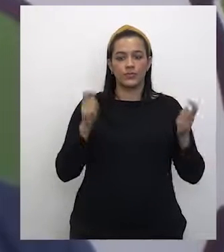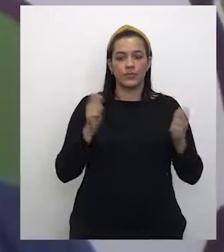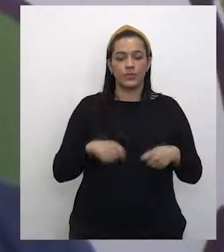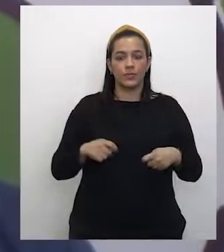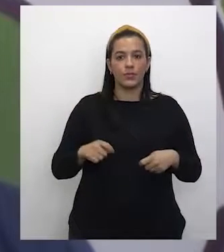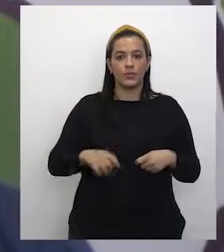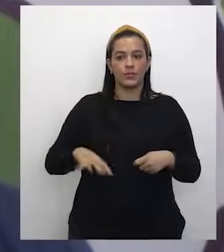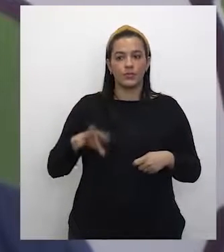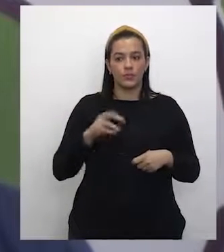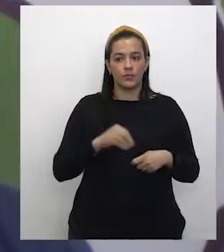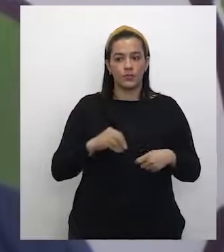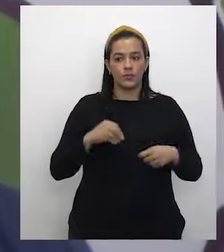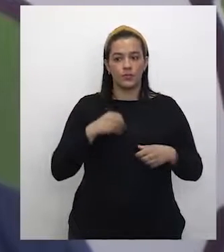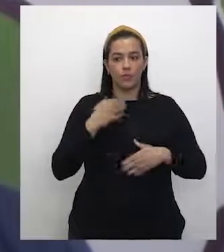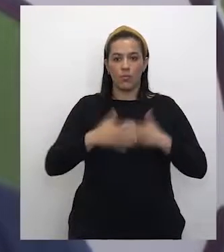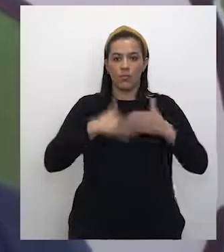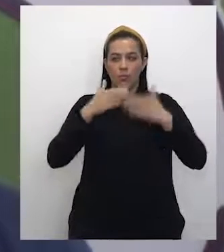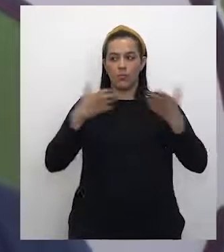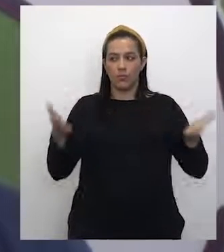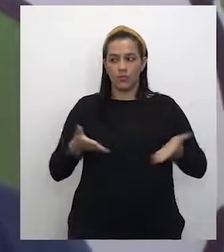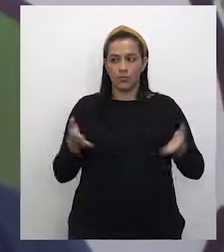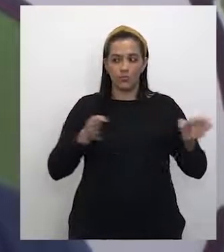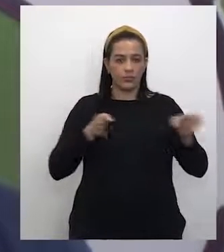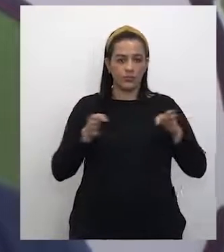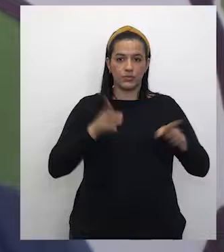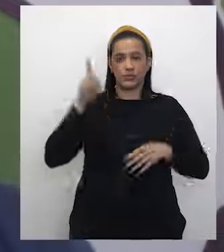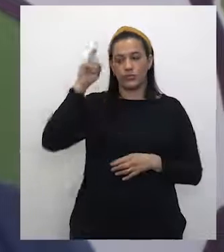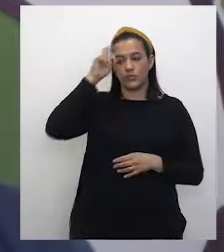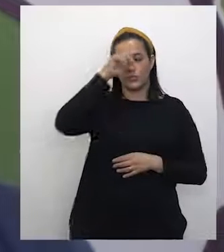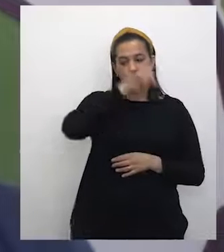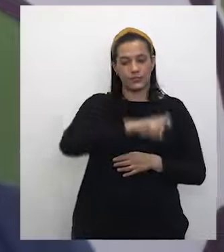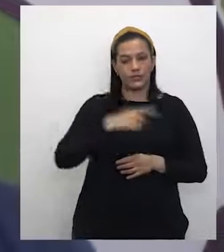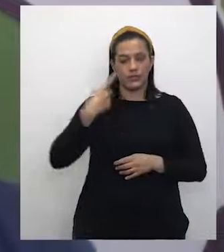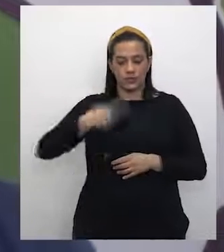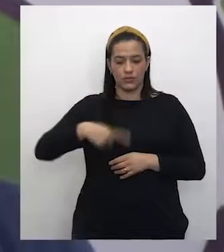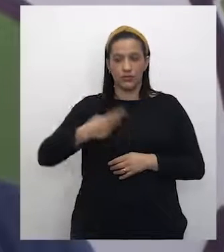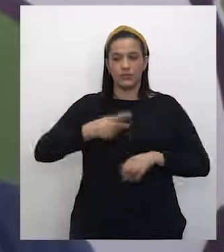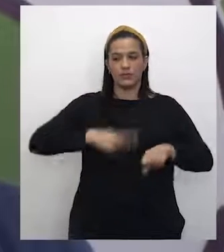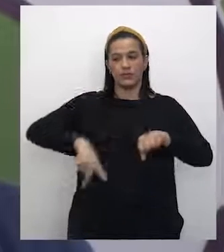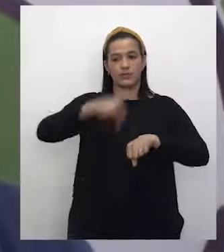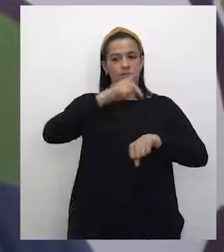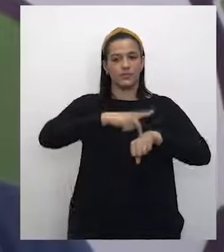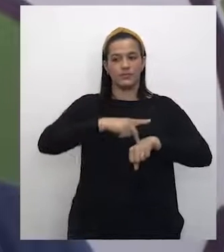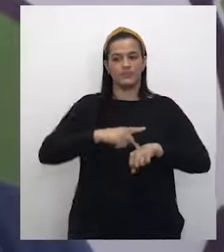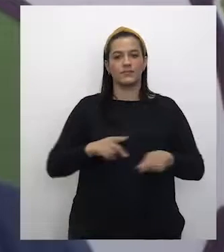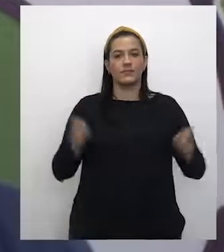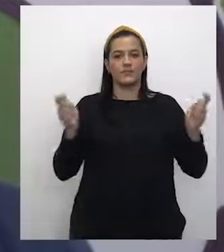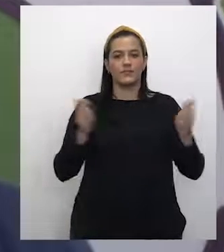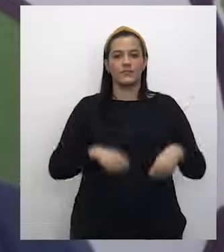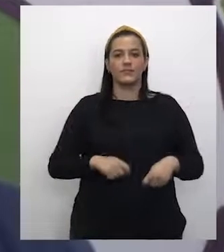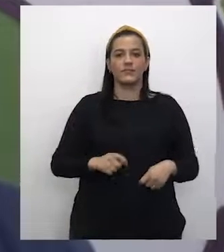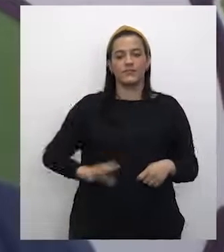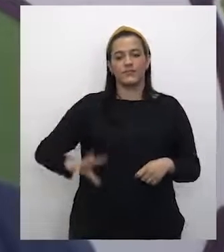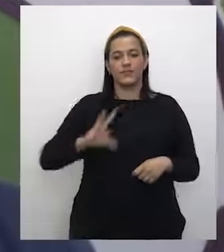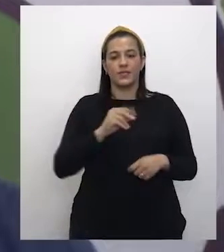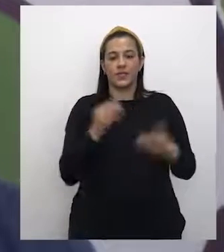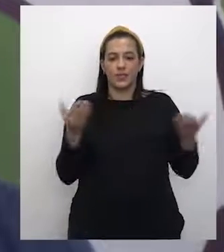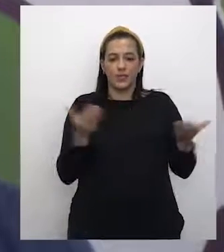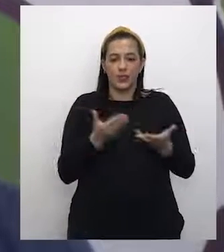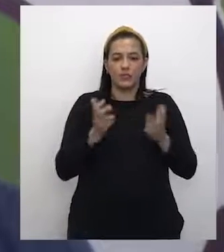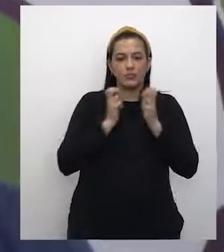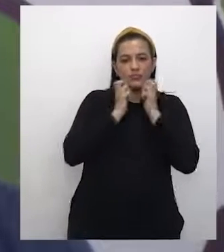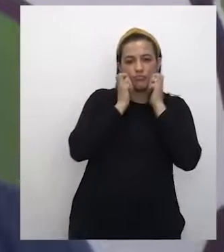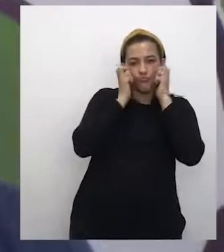estamos passando, né, por um momento difícil, né, de crise hídrica no país, e eu acho que ainda está muito tímido